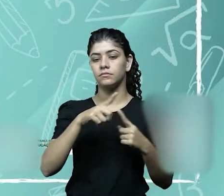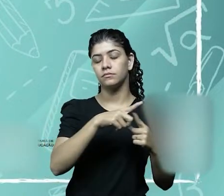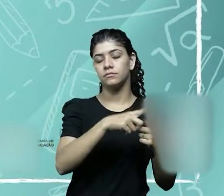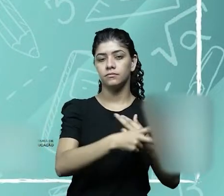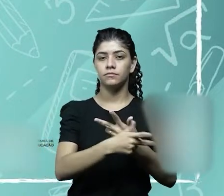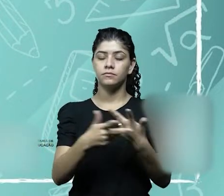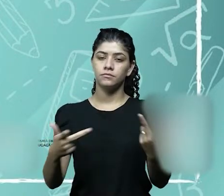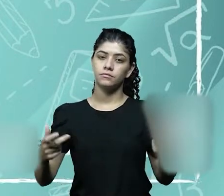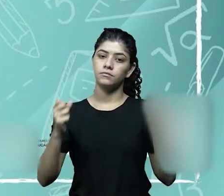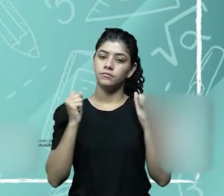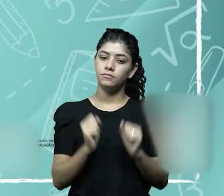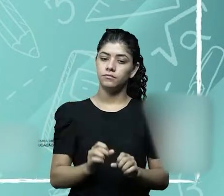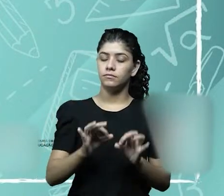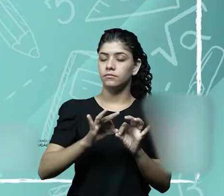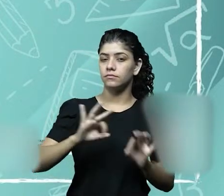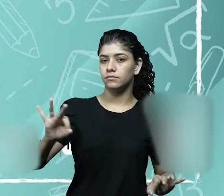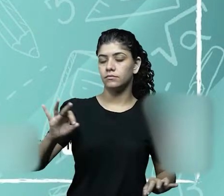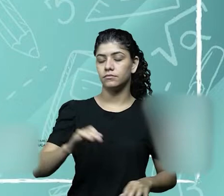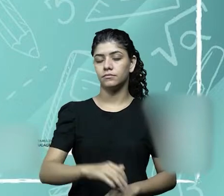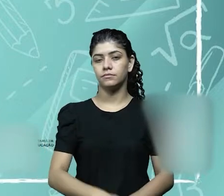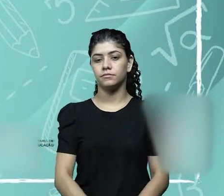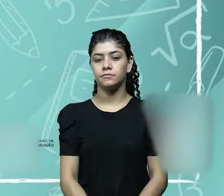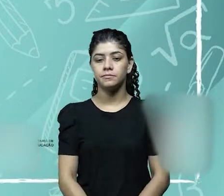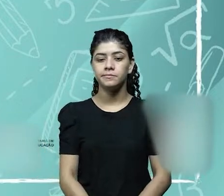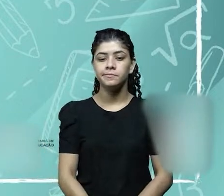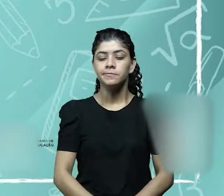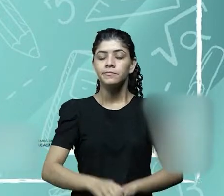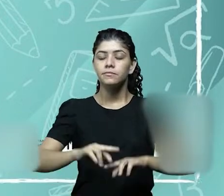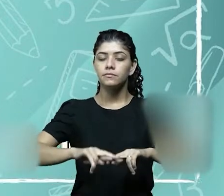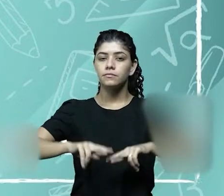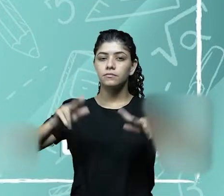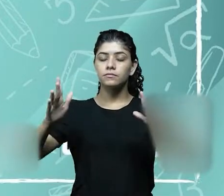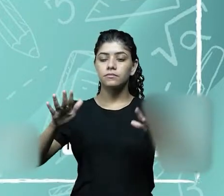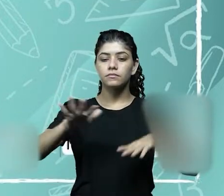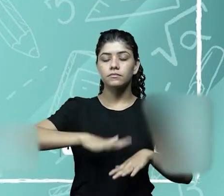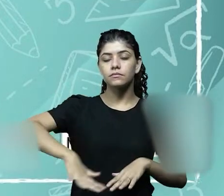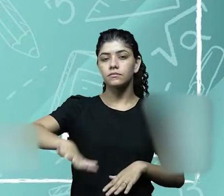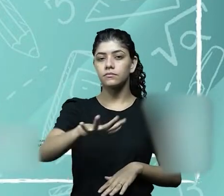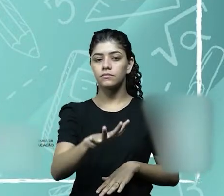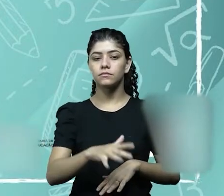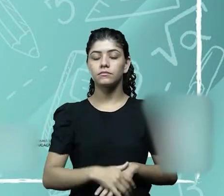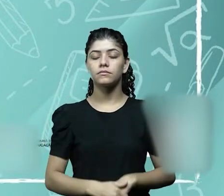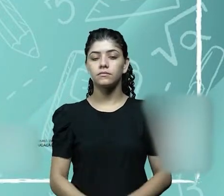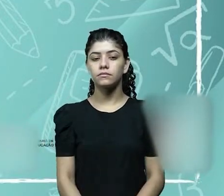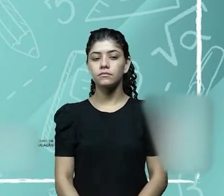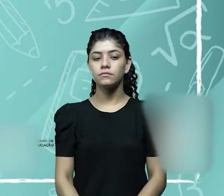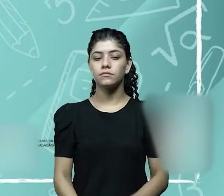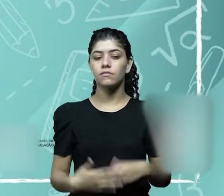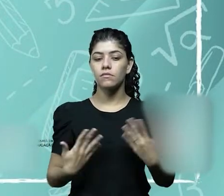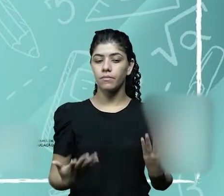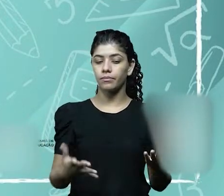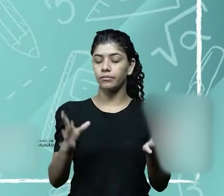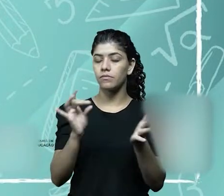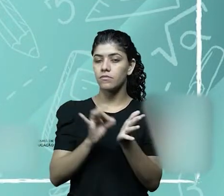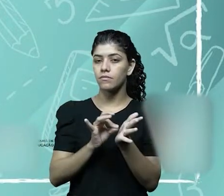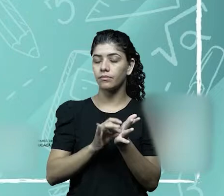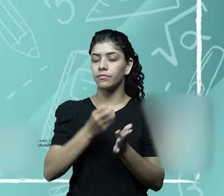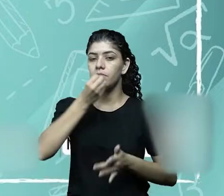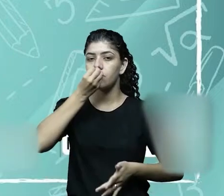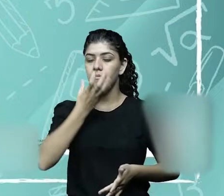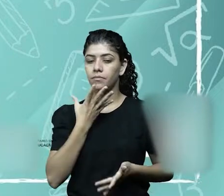peças, do que está medindo, diferentes usos para um mesmo aparelho. Então ele realmente é um aparelho